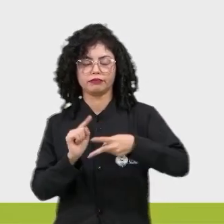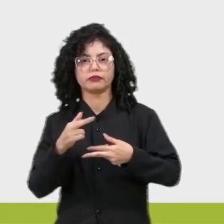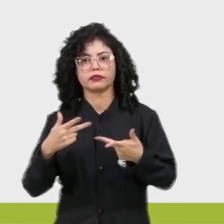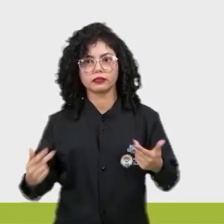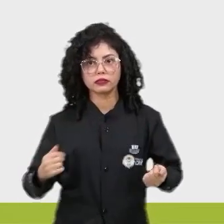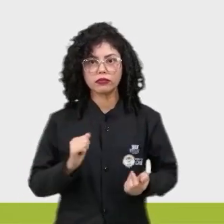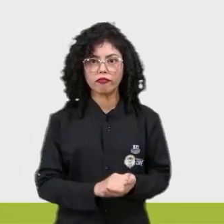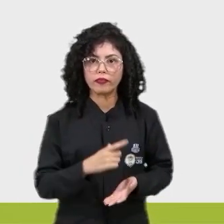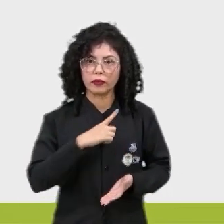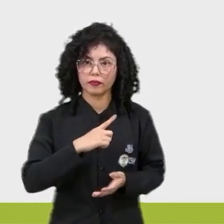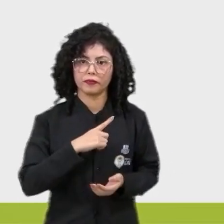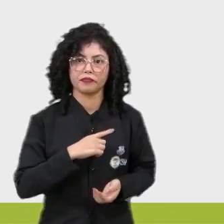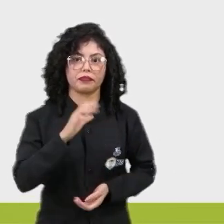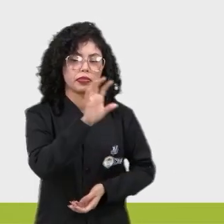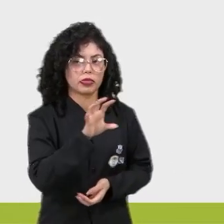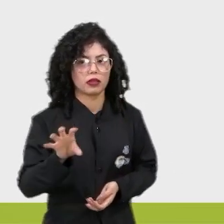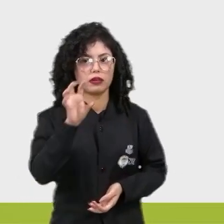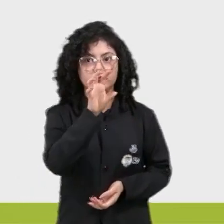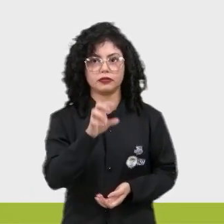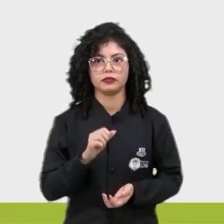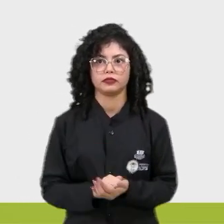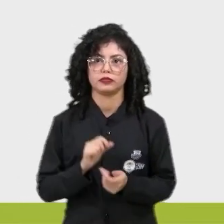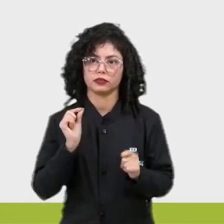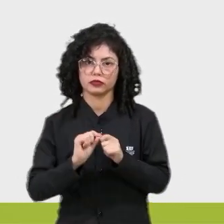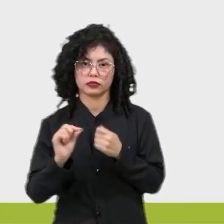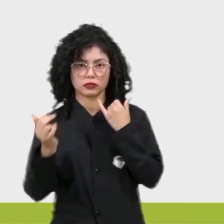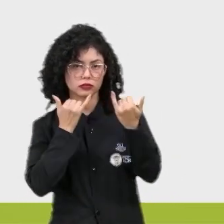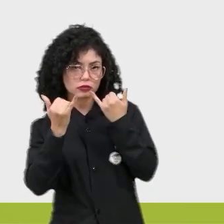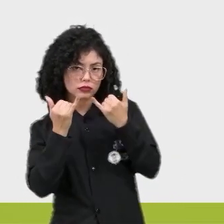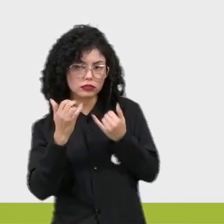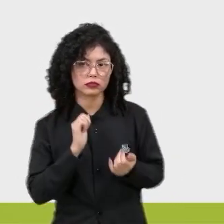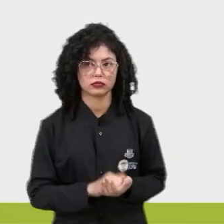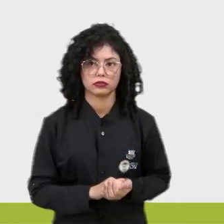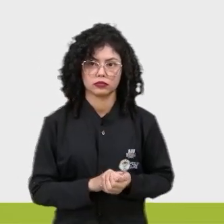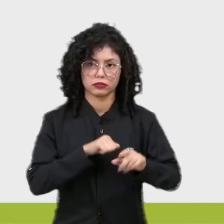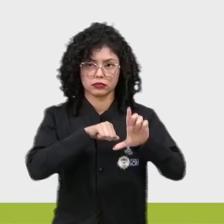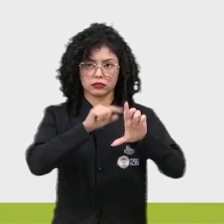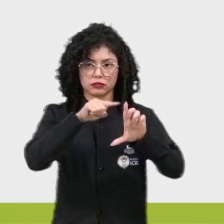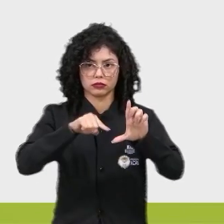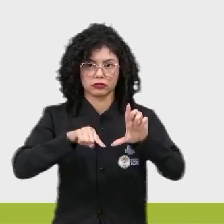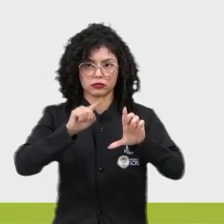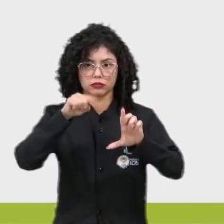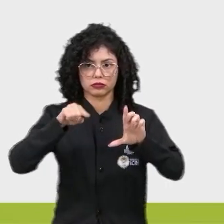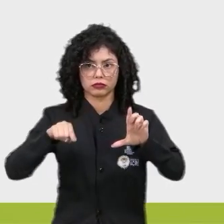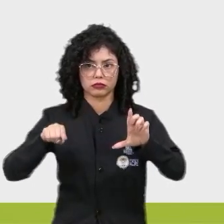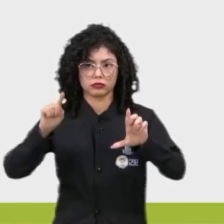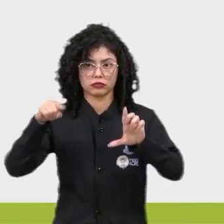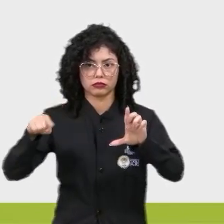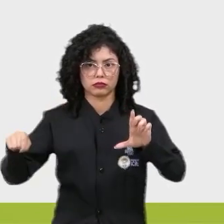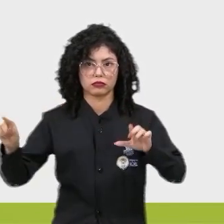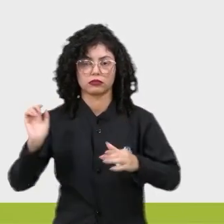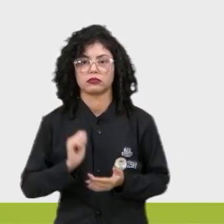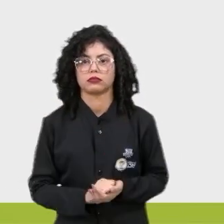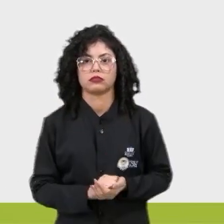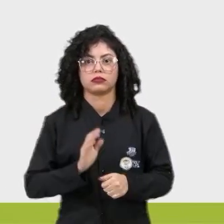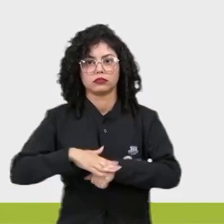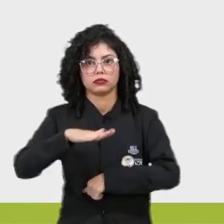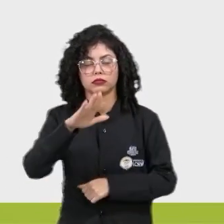um mapinha aqui informando isso. Já a gente trata um pouquinho